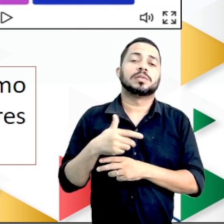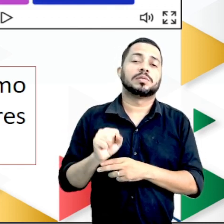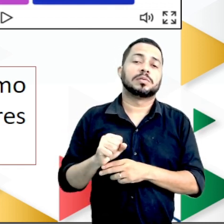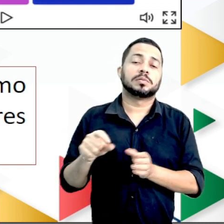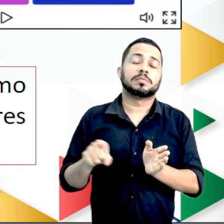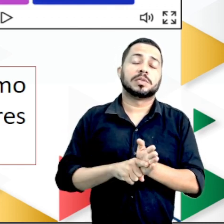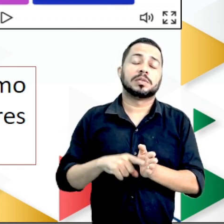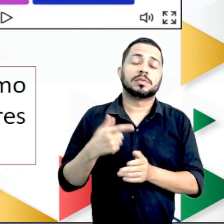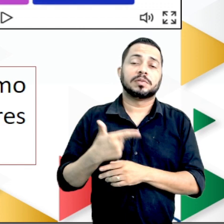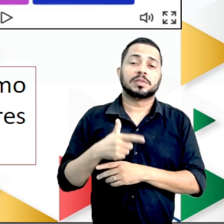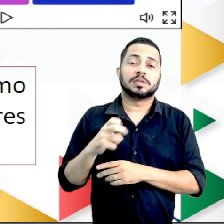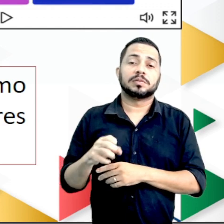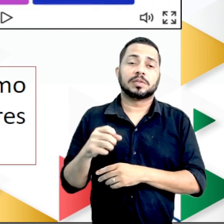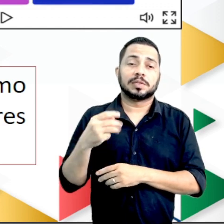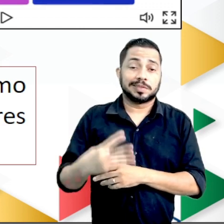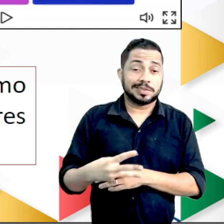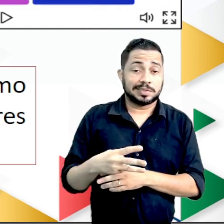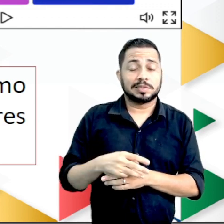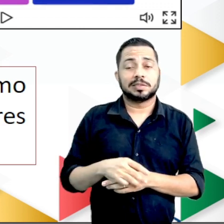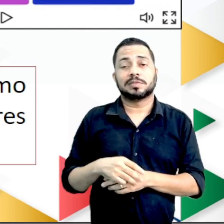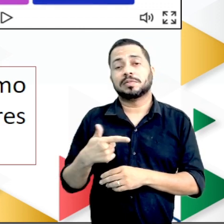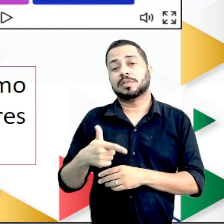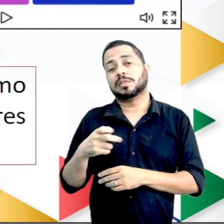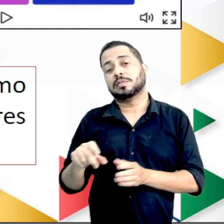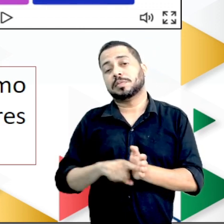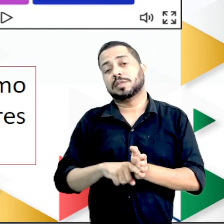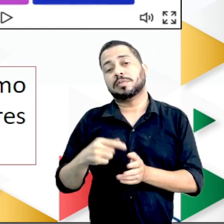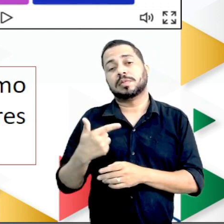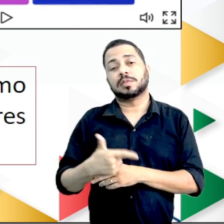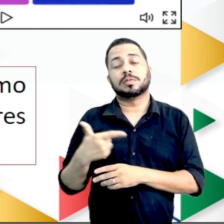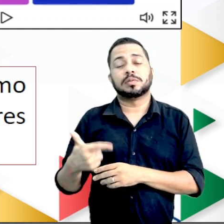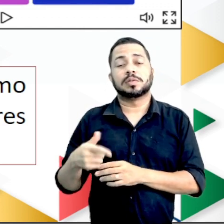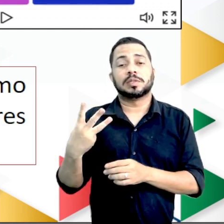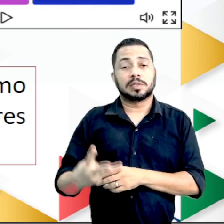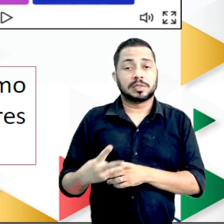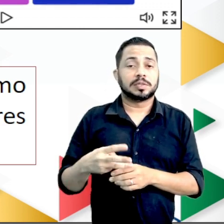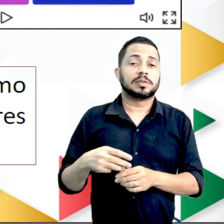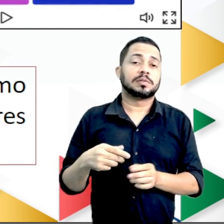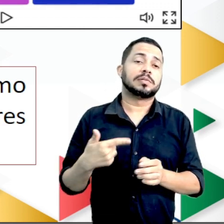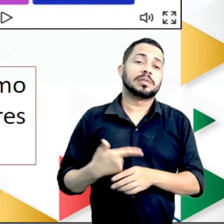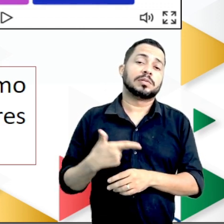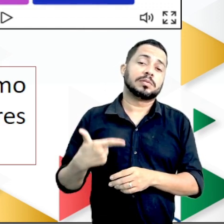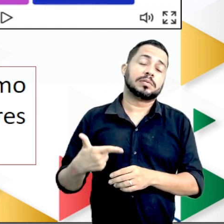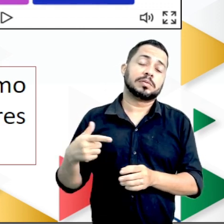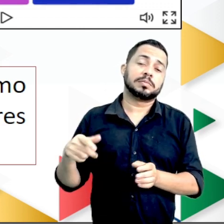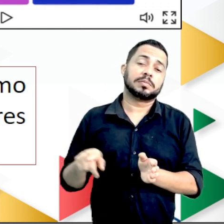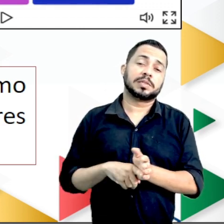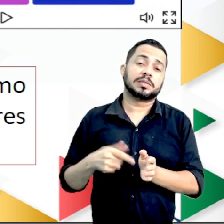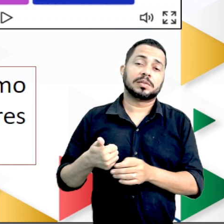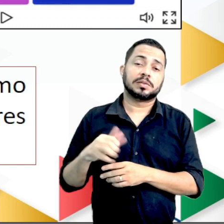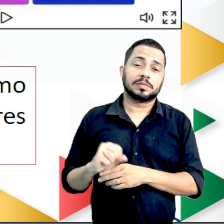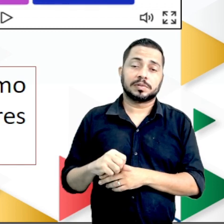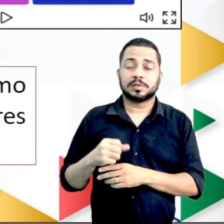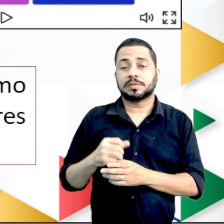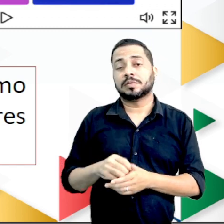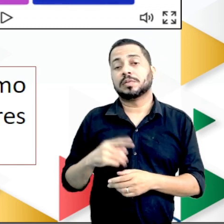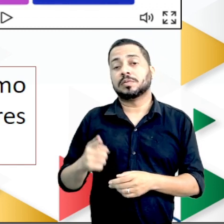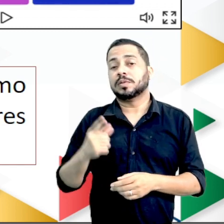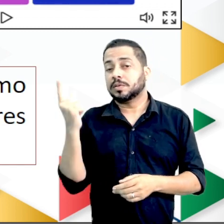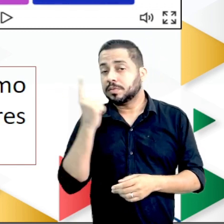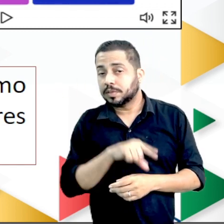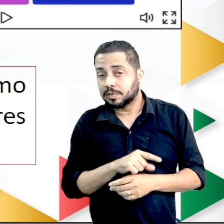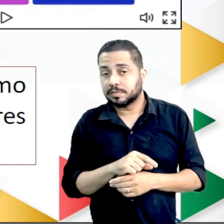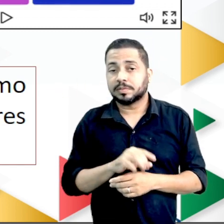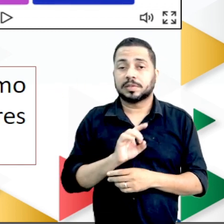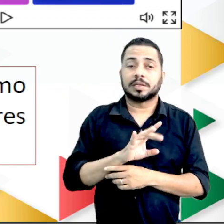menos 25 dá 3, 25 menos 22 dá 3 e 22 menos 19 dá 3. Então o termo que está sendo acrescido